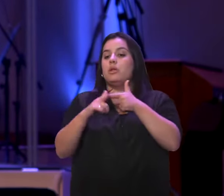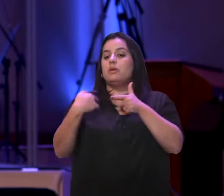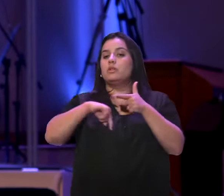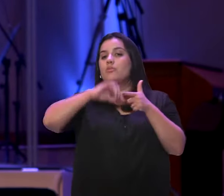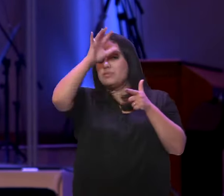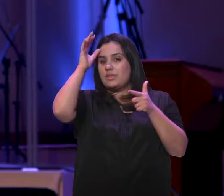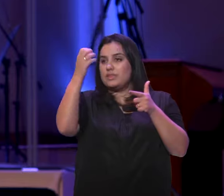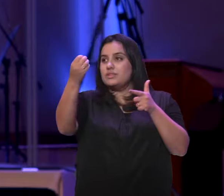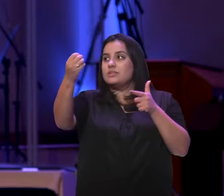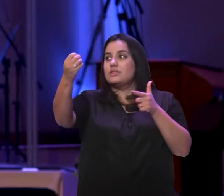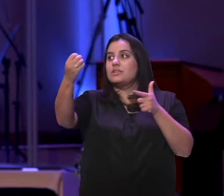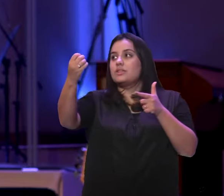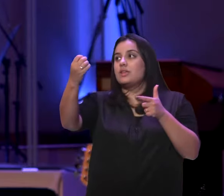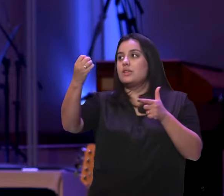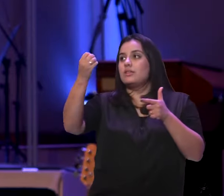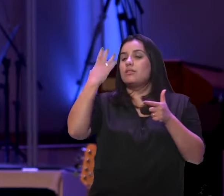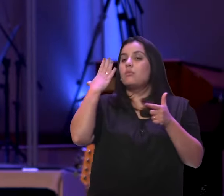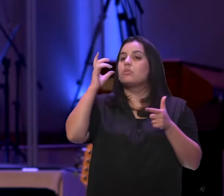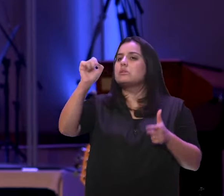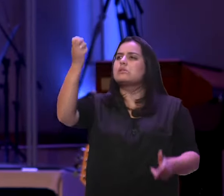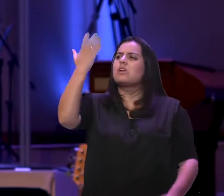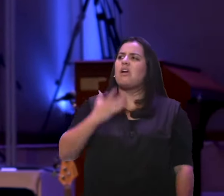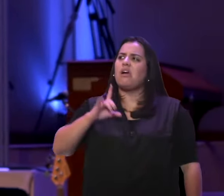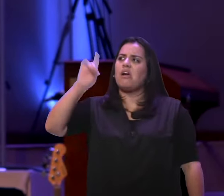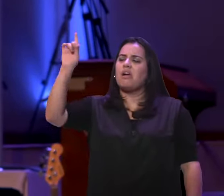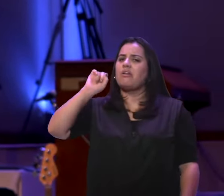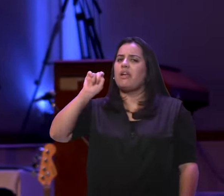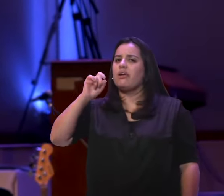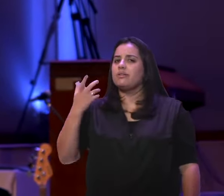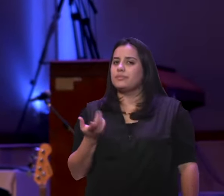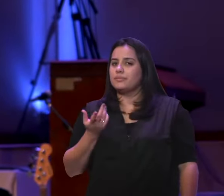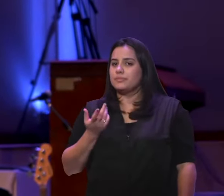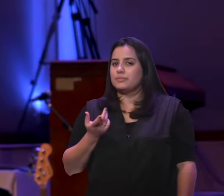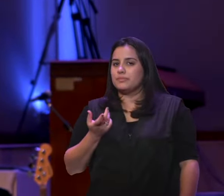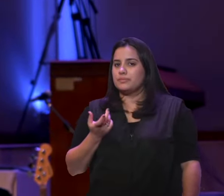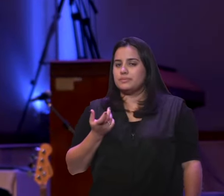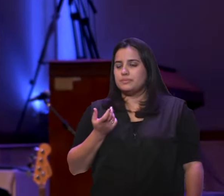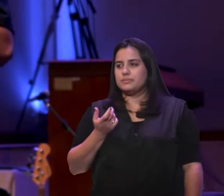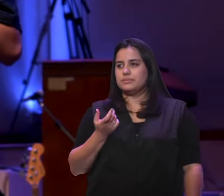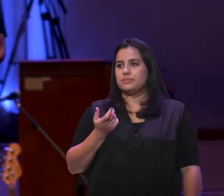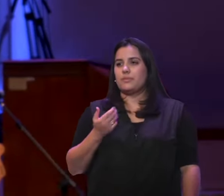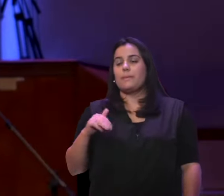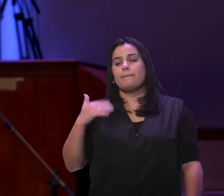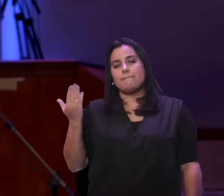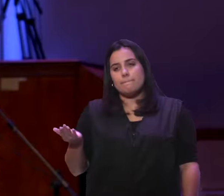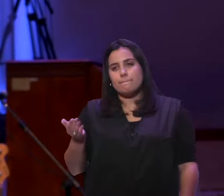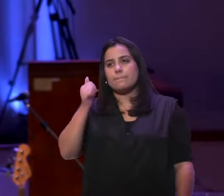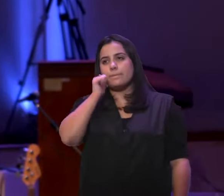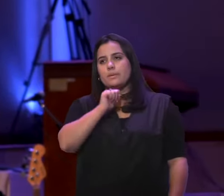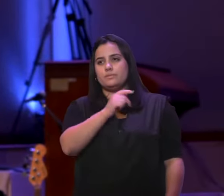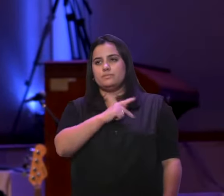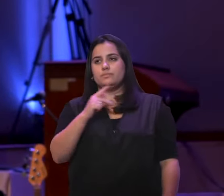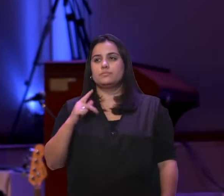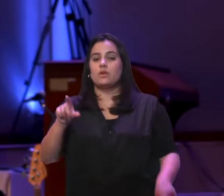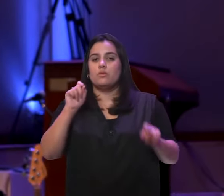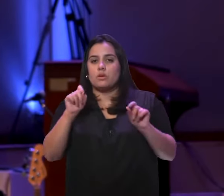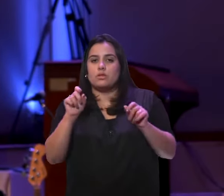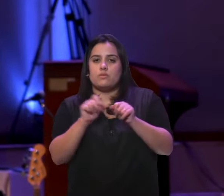na presença de quem nós estamos. E aí ela disse que ela estava ministrando